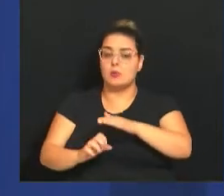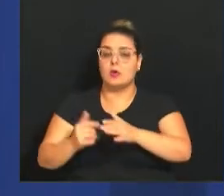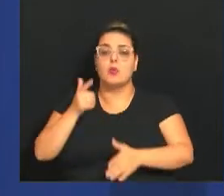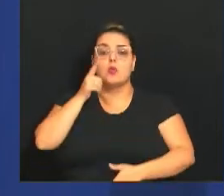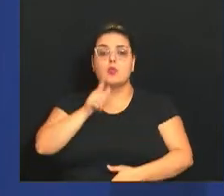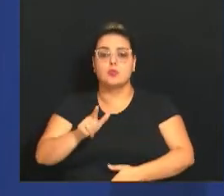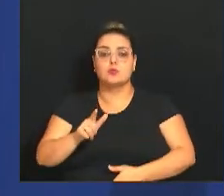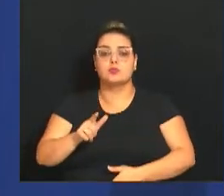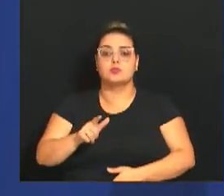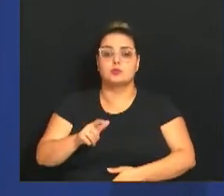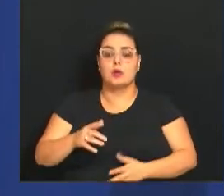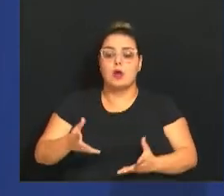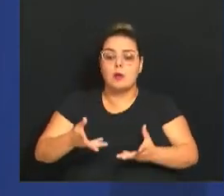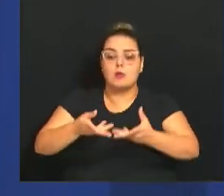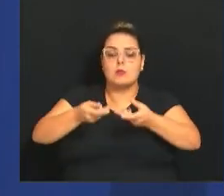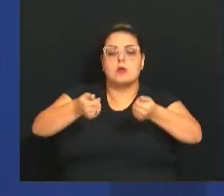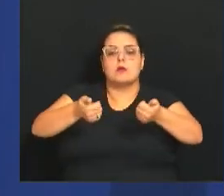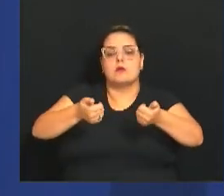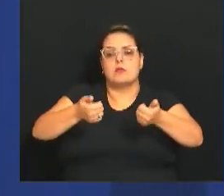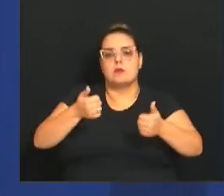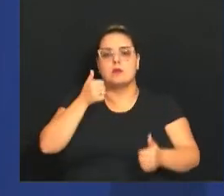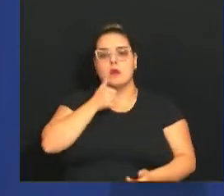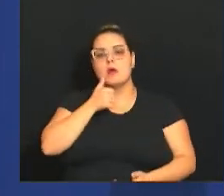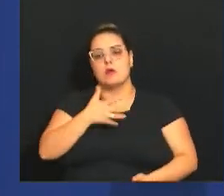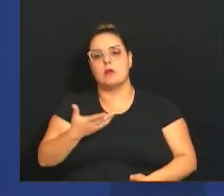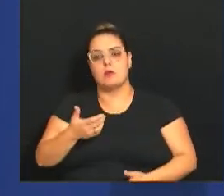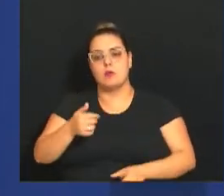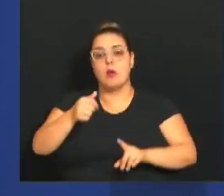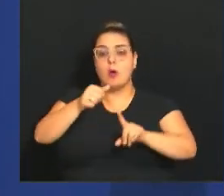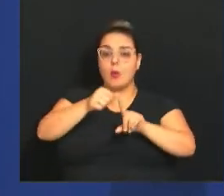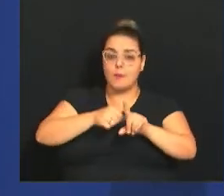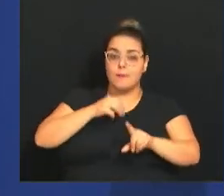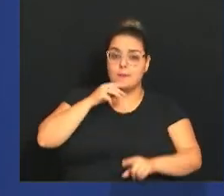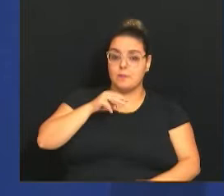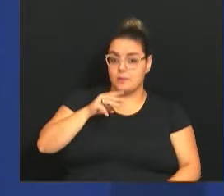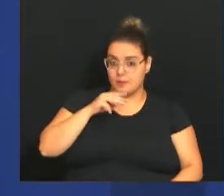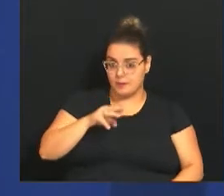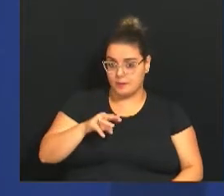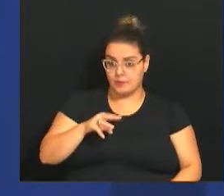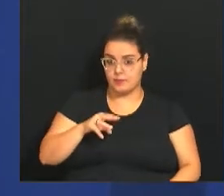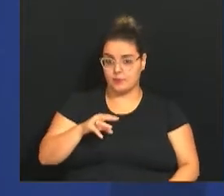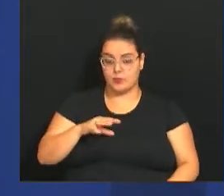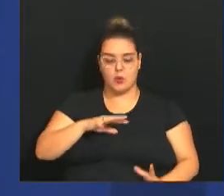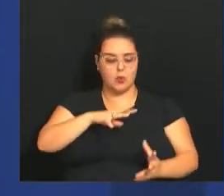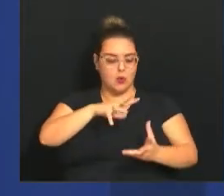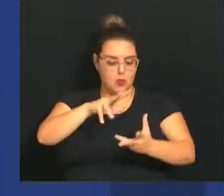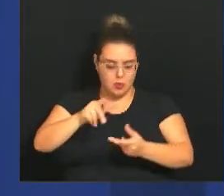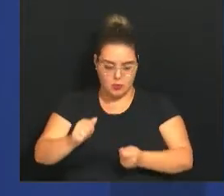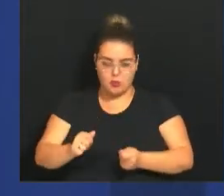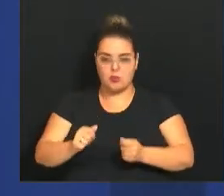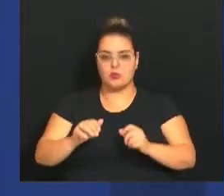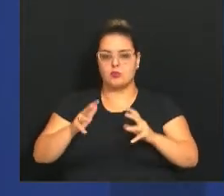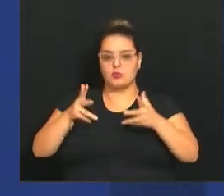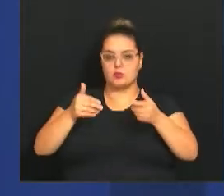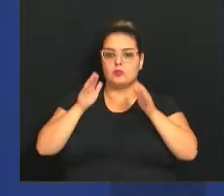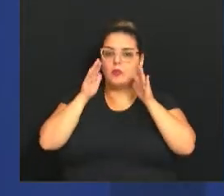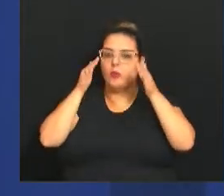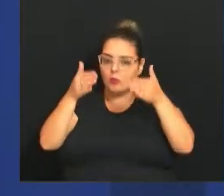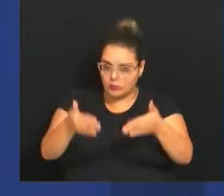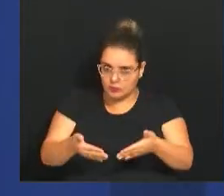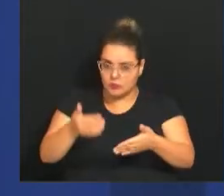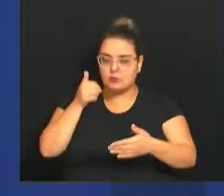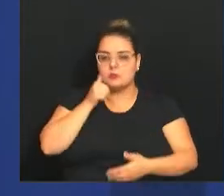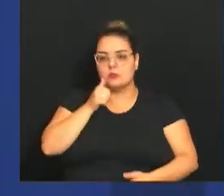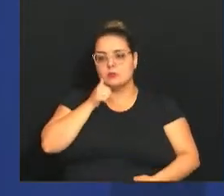a plenitude das mulheres. Então, o mês de março é onde o mundo inteiro, né, fica voltado para as mulheres, a gente também não